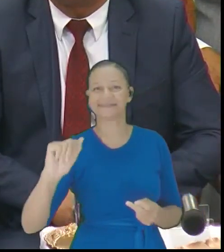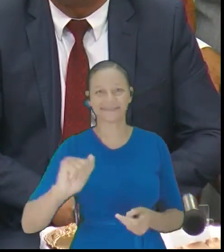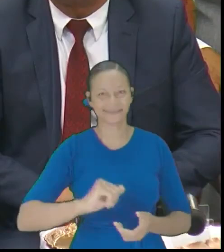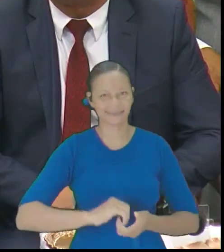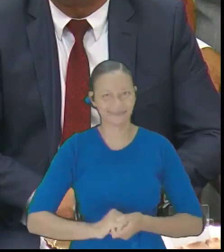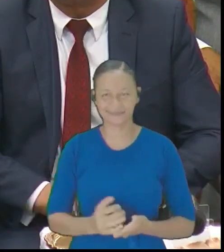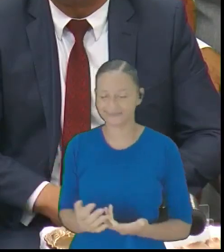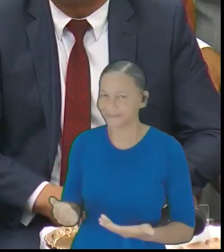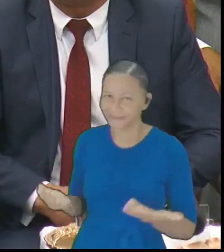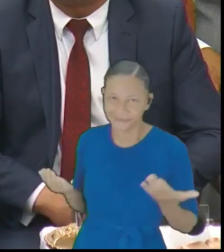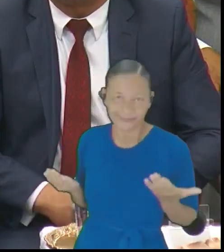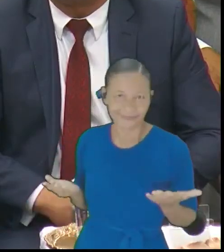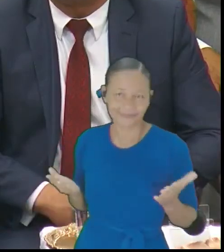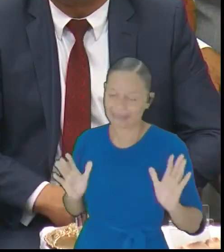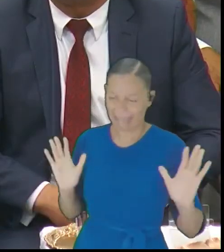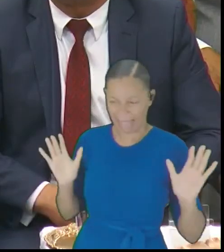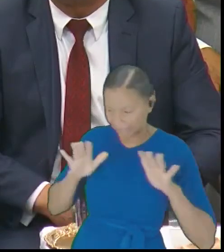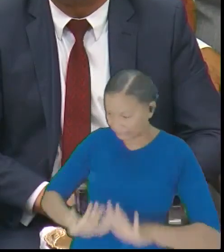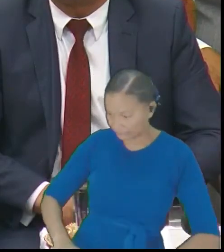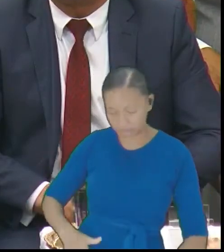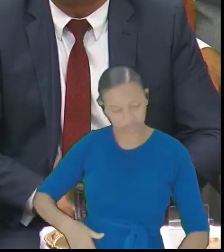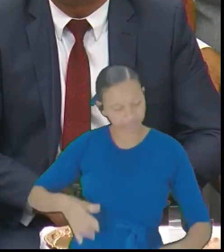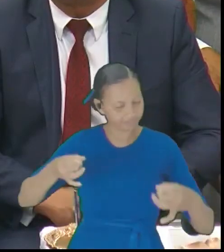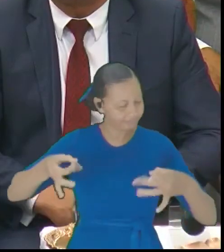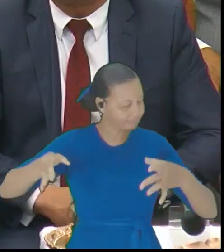Não, porque se for assim eu saio.